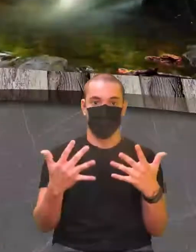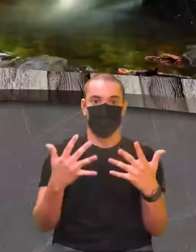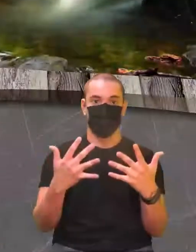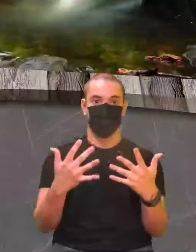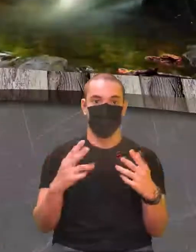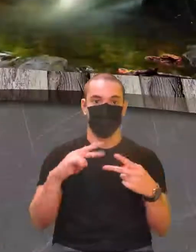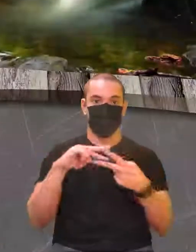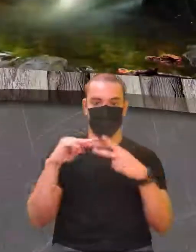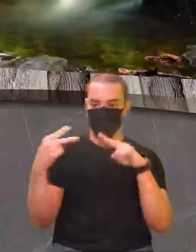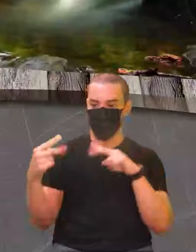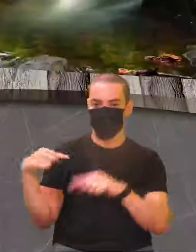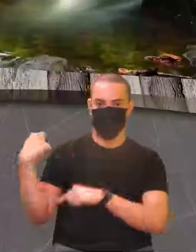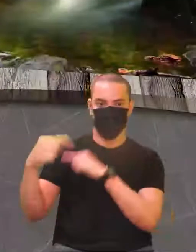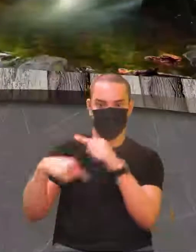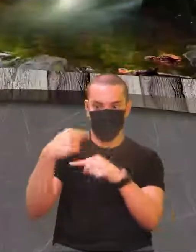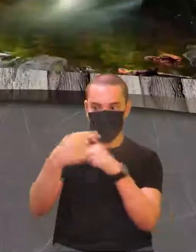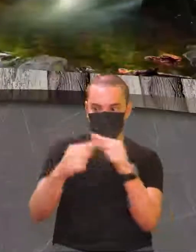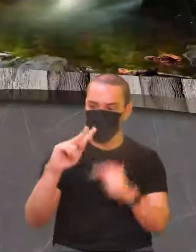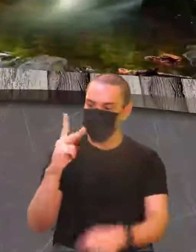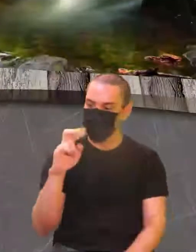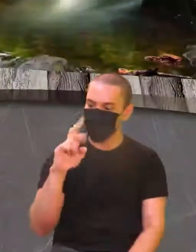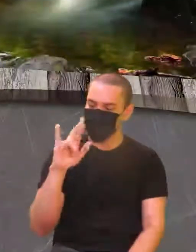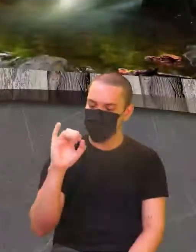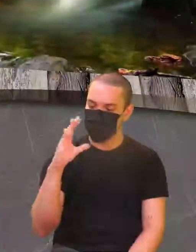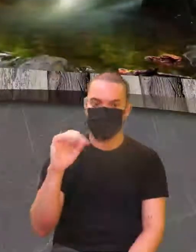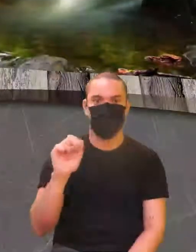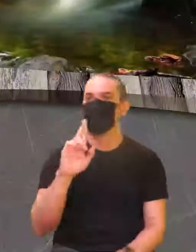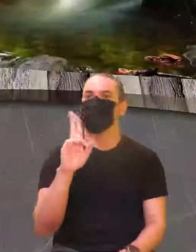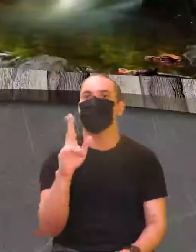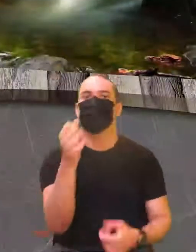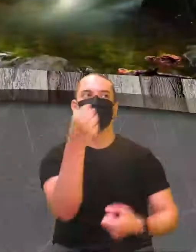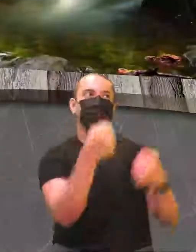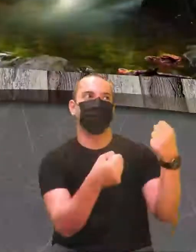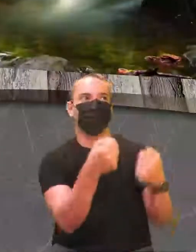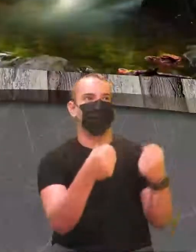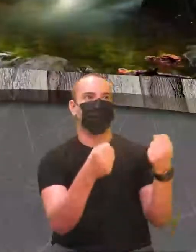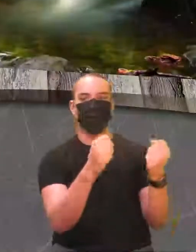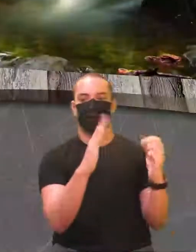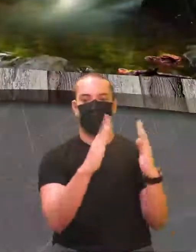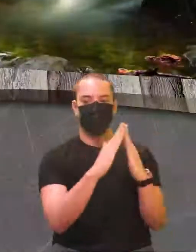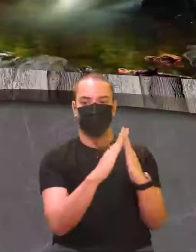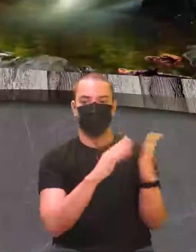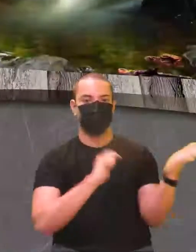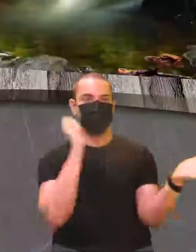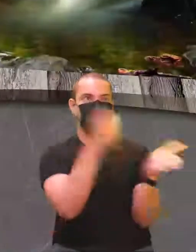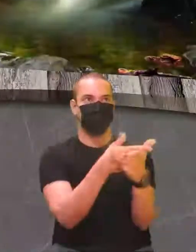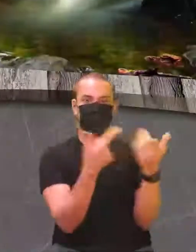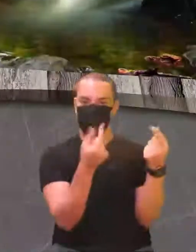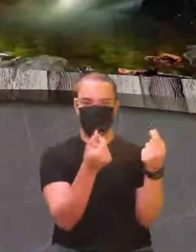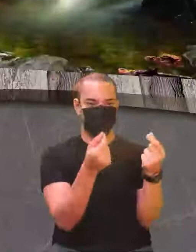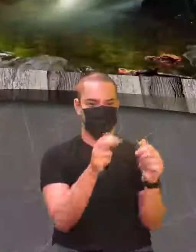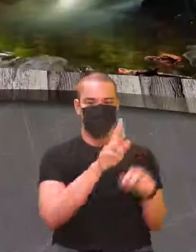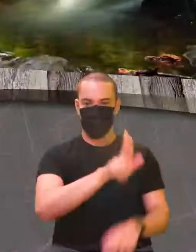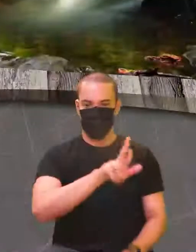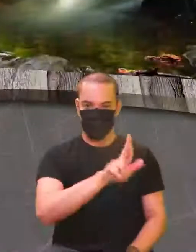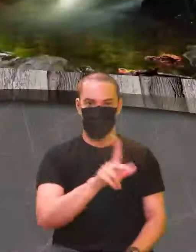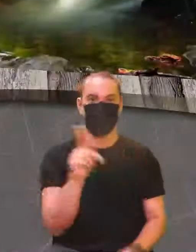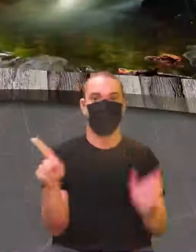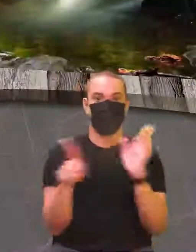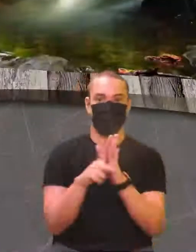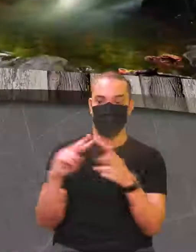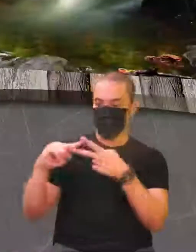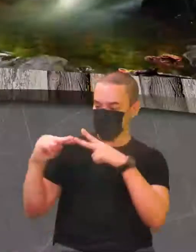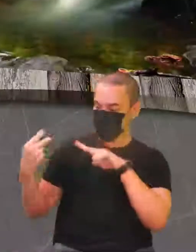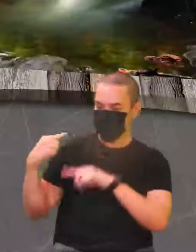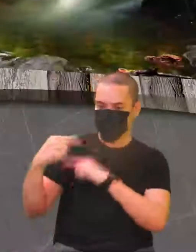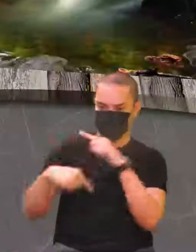genética, não é aquela... né, exatamente. Não é o carro, a casa, não. Nada de bens, não. É herança genética. Herança genética.